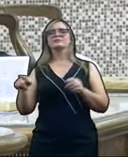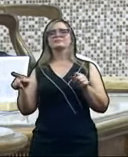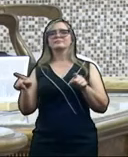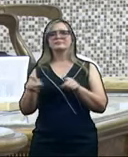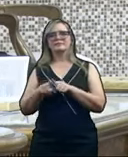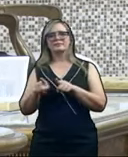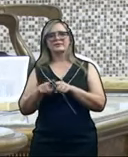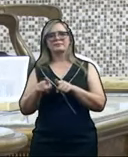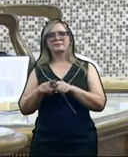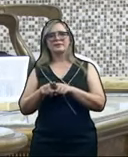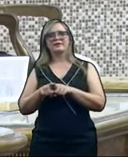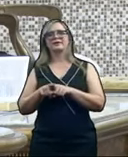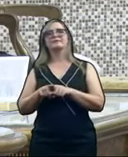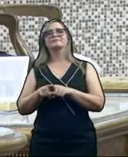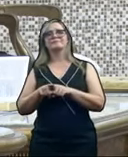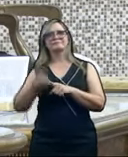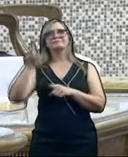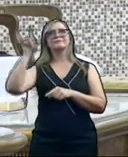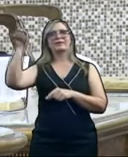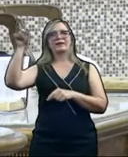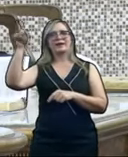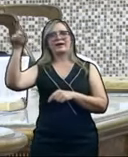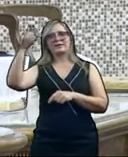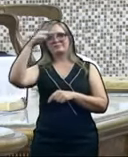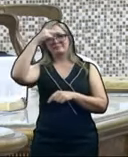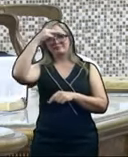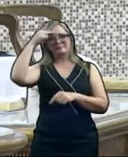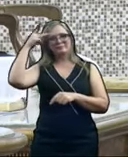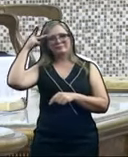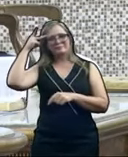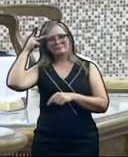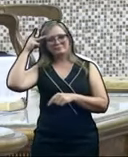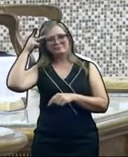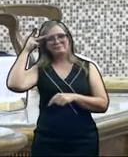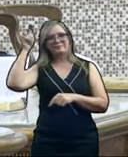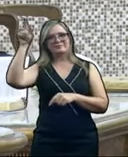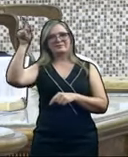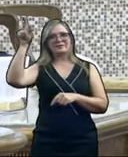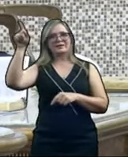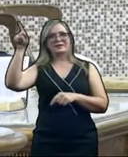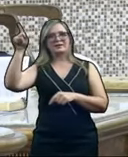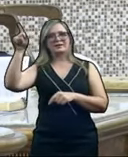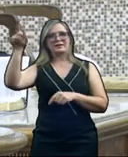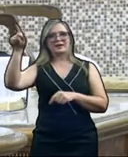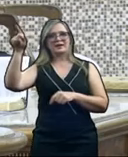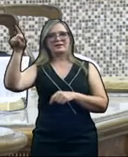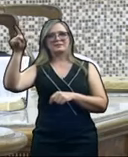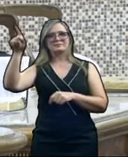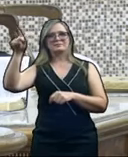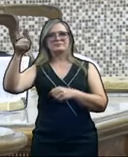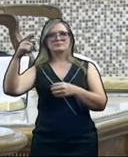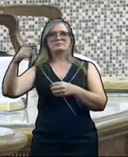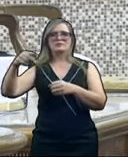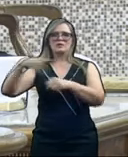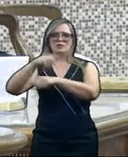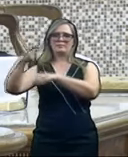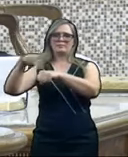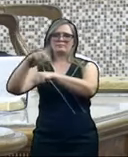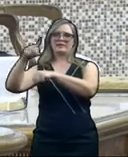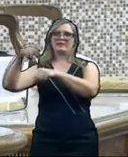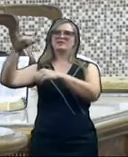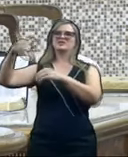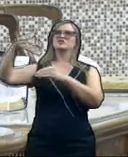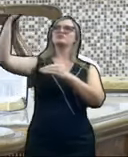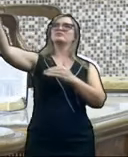de frio imagina a luta nossa lá mas não podemos sentir um pouco daquela luta de